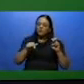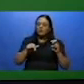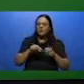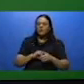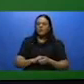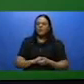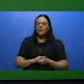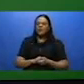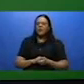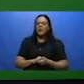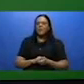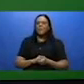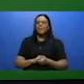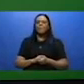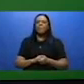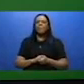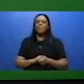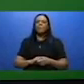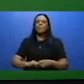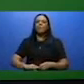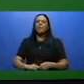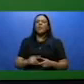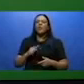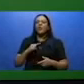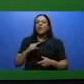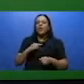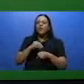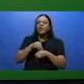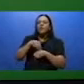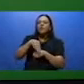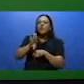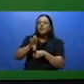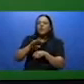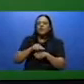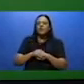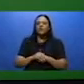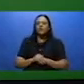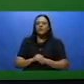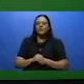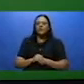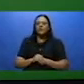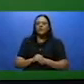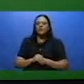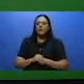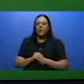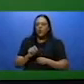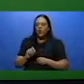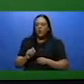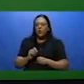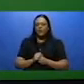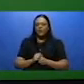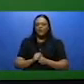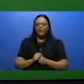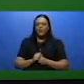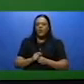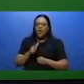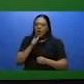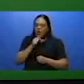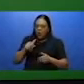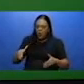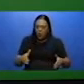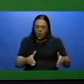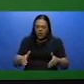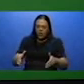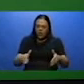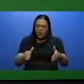Põe o seu título, mas eu tenho uma sugestão. Olha lá, a importância dos rios para os seres humanos, não